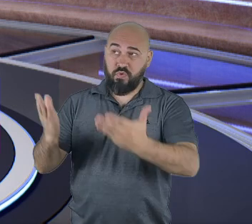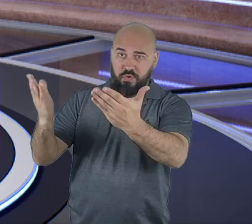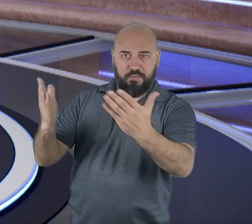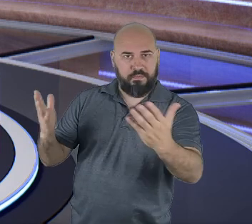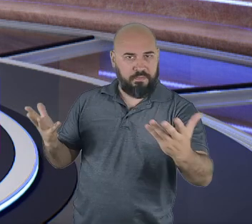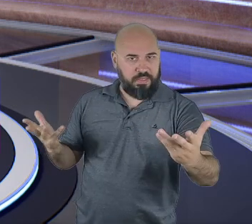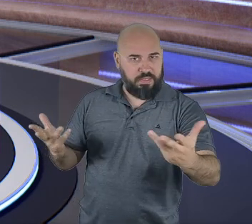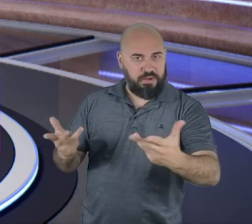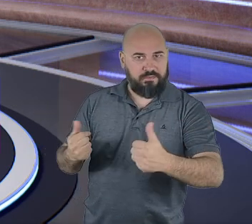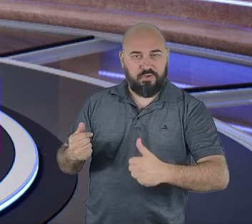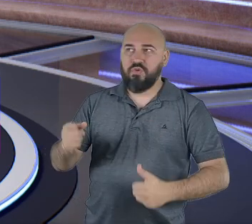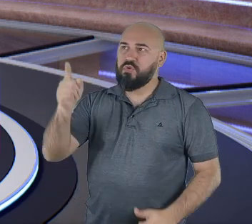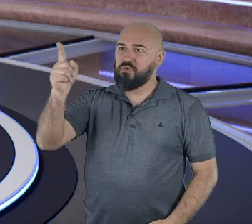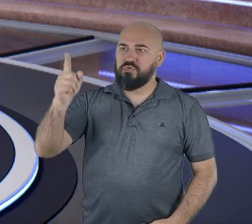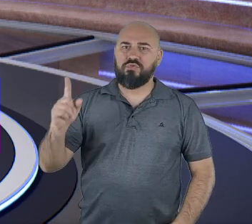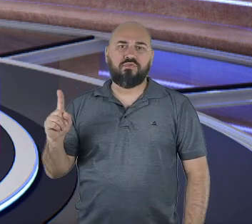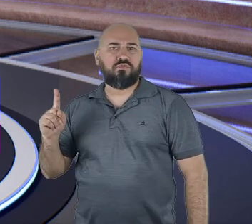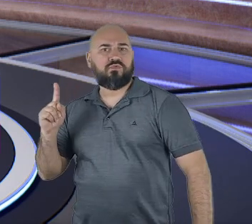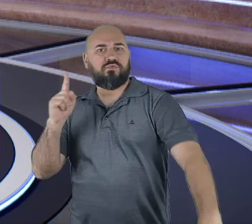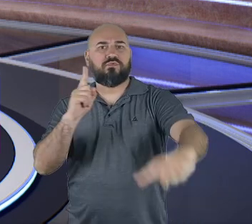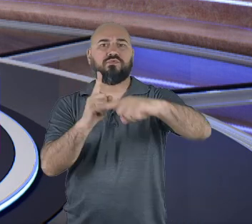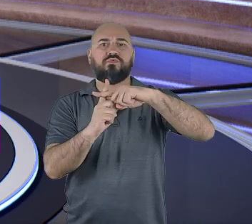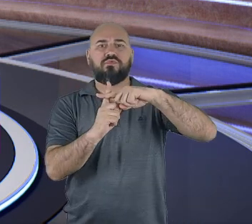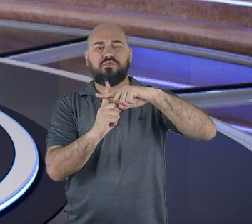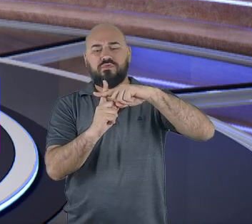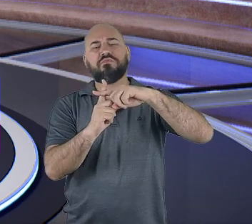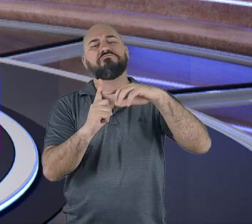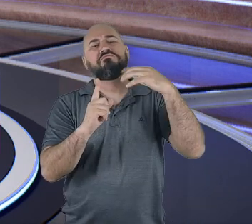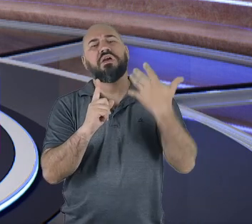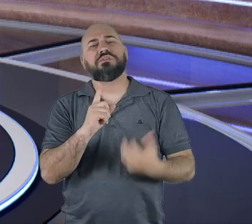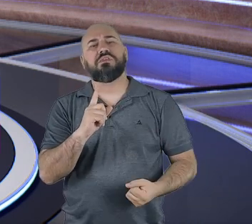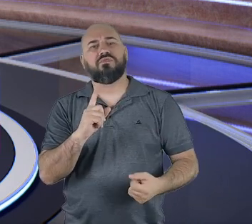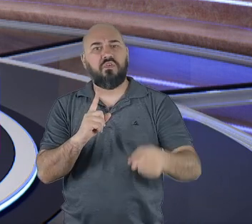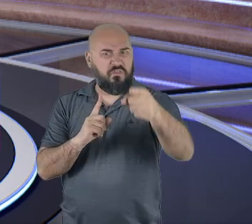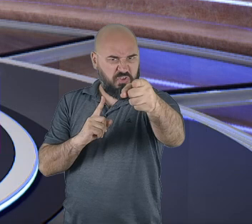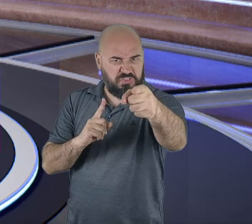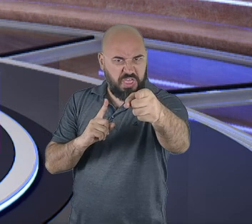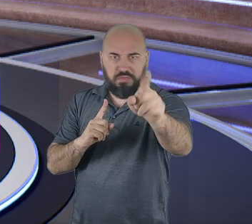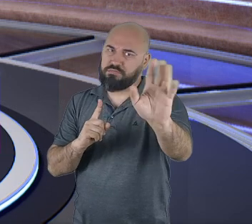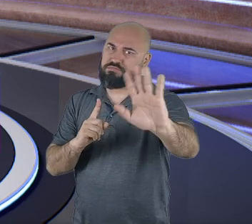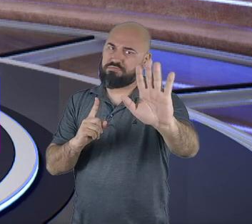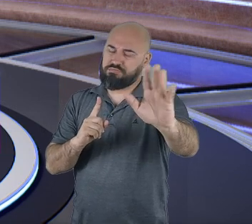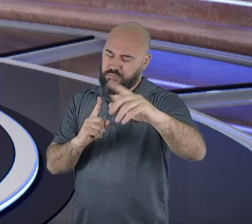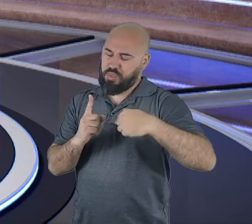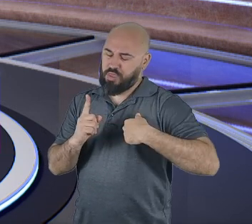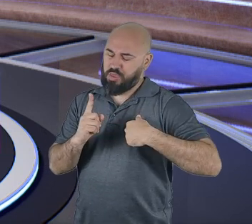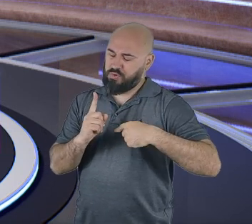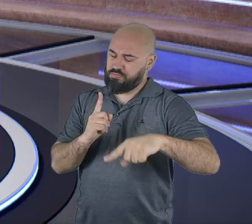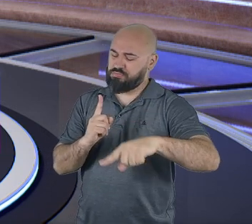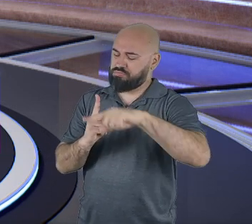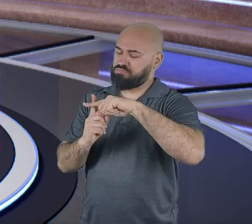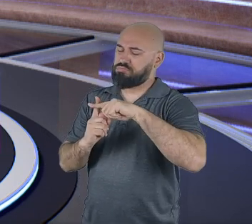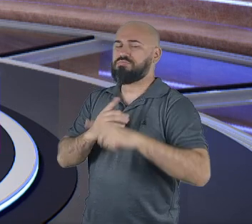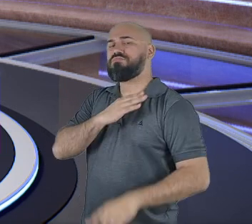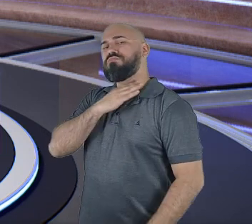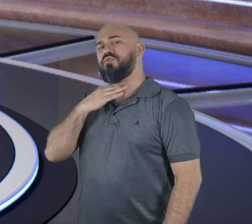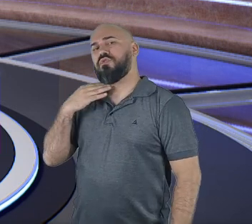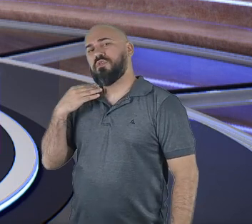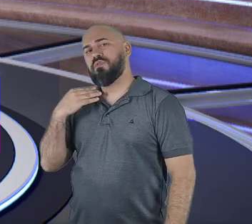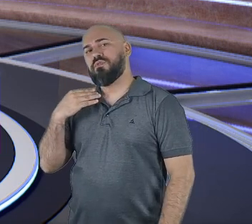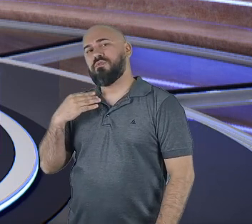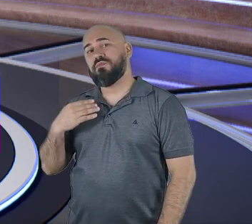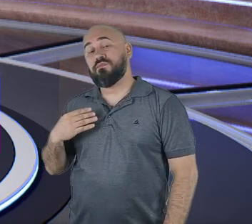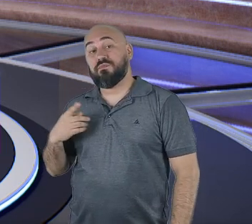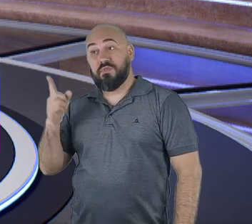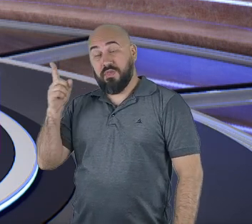imperador, tomou o seu lugar na cruz, isso significa que Ele te valoriza mais do que você